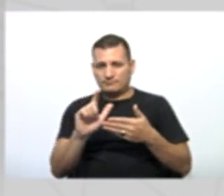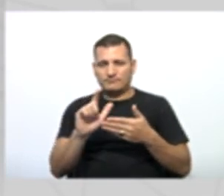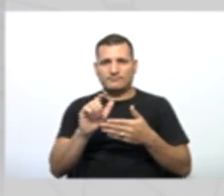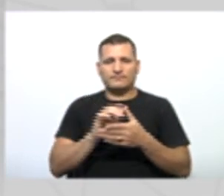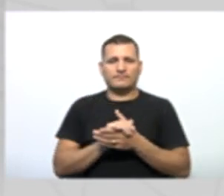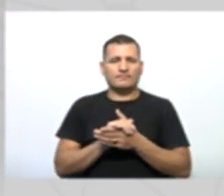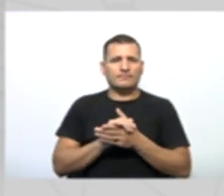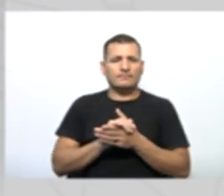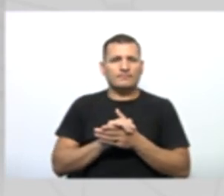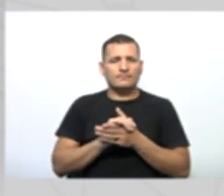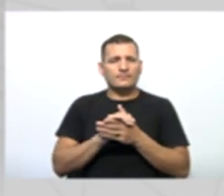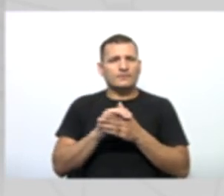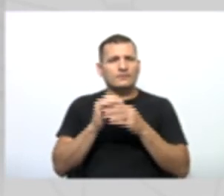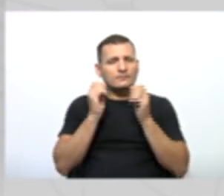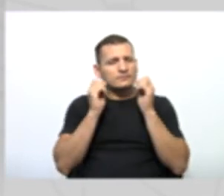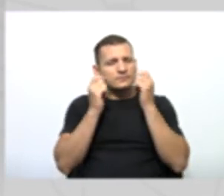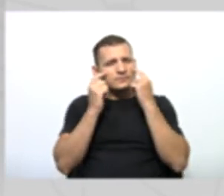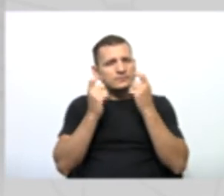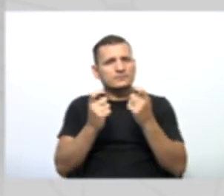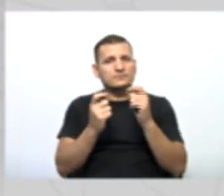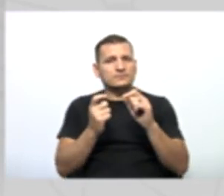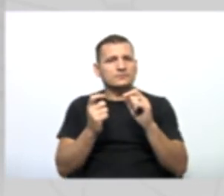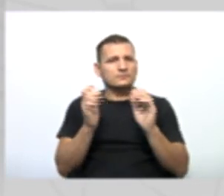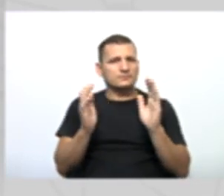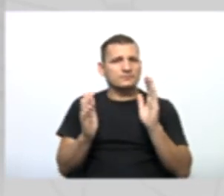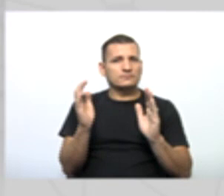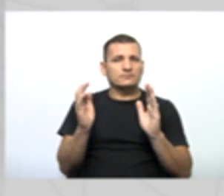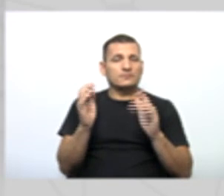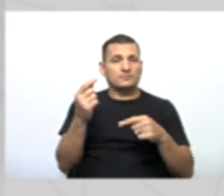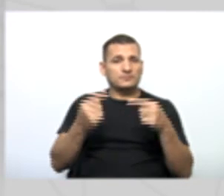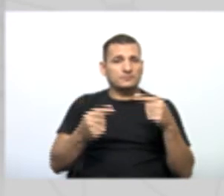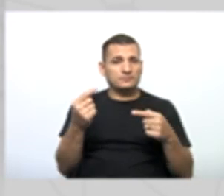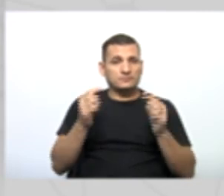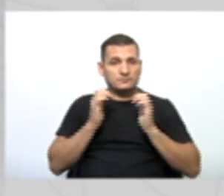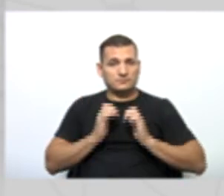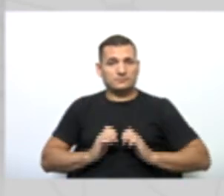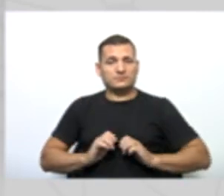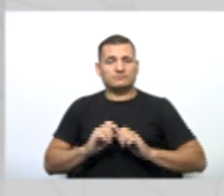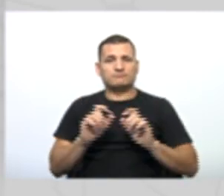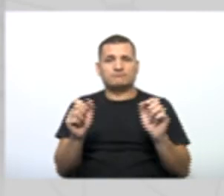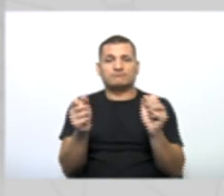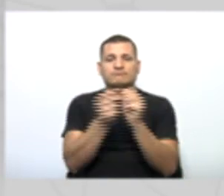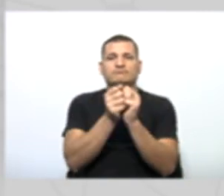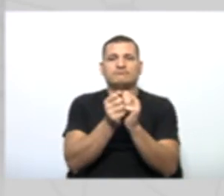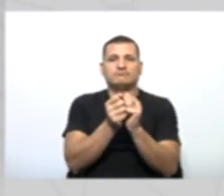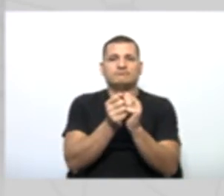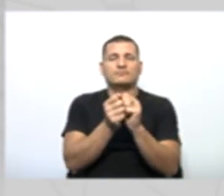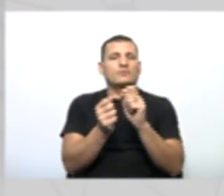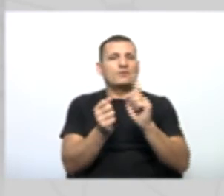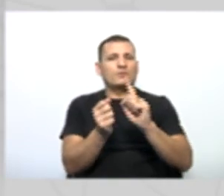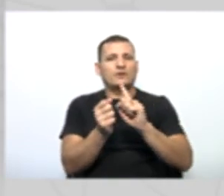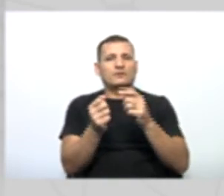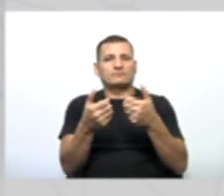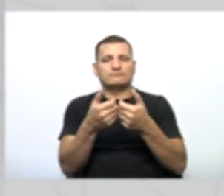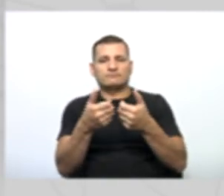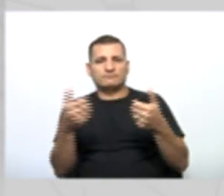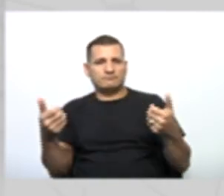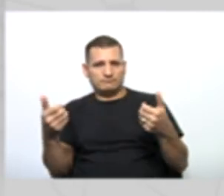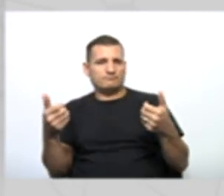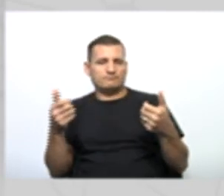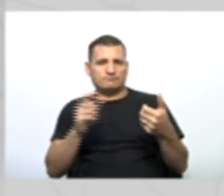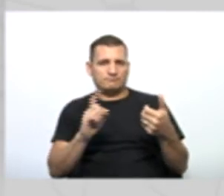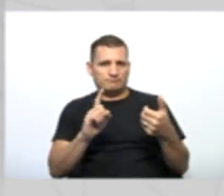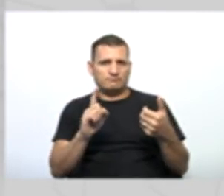que nesse período a política e a ética eram estudadas juntas. Você não estudava política, parava e ia estudar ética.